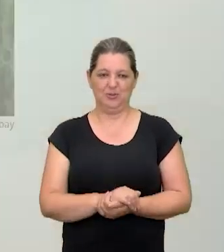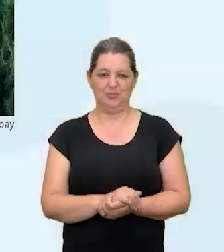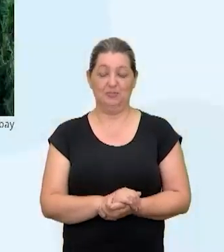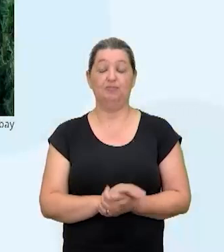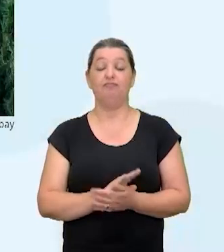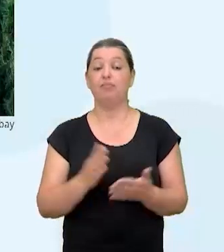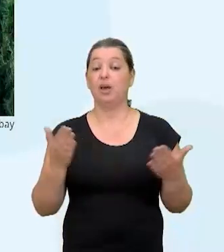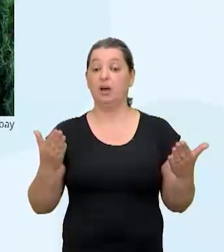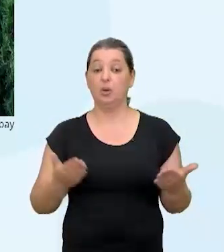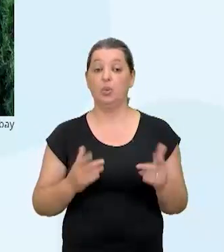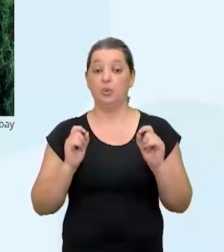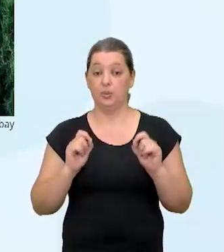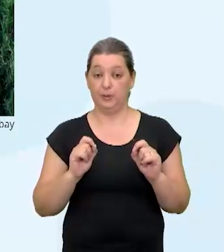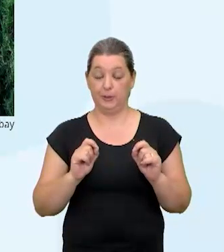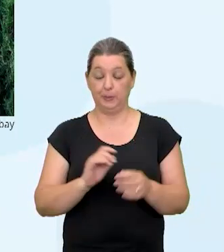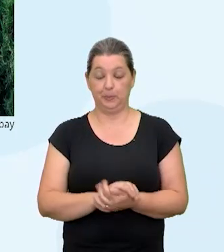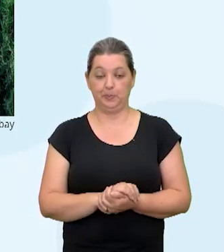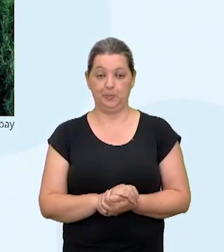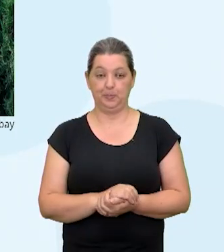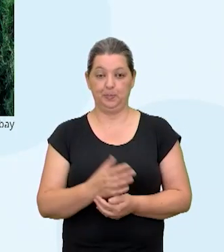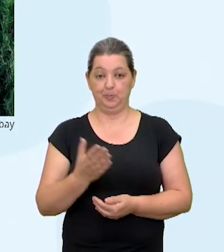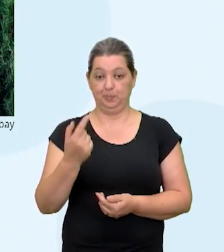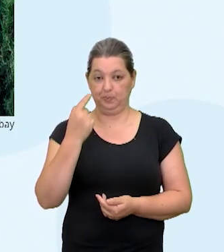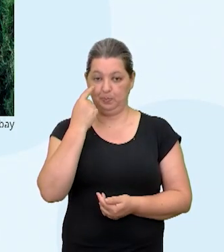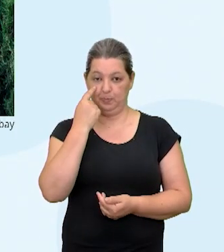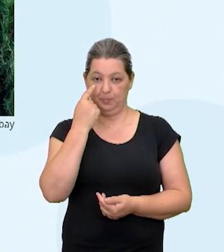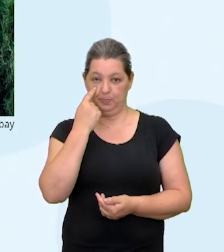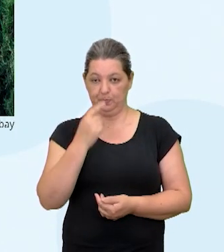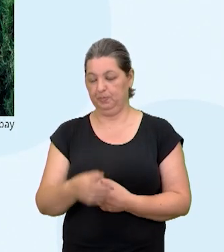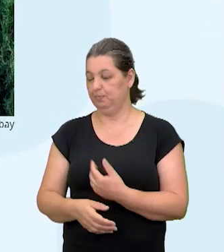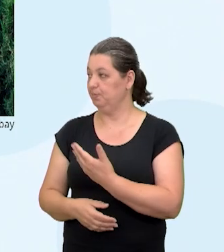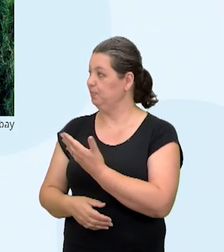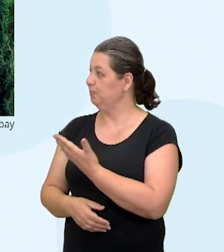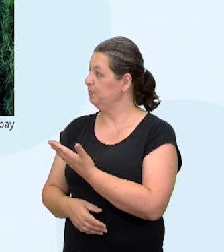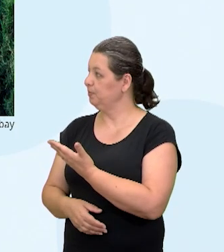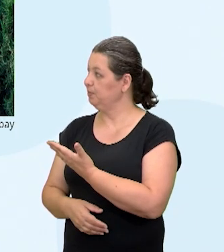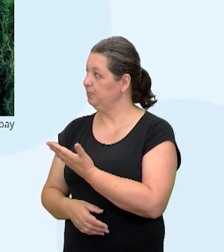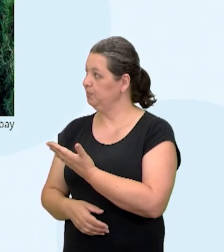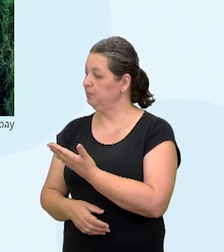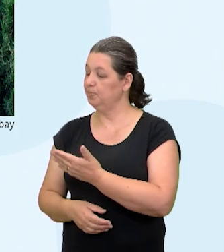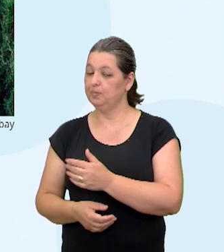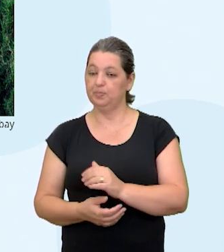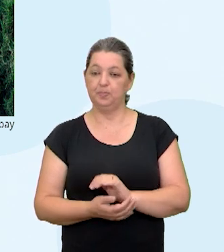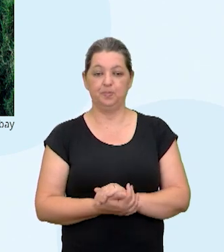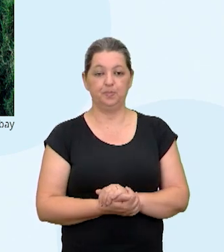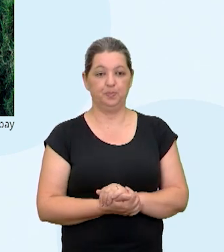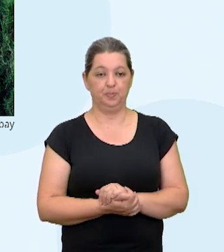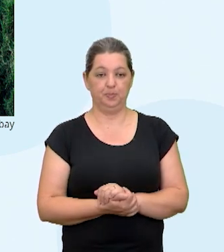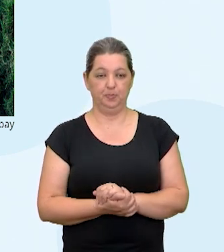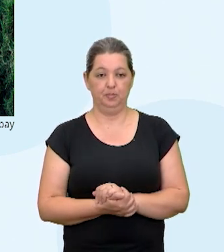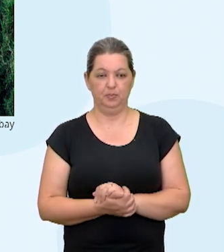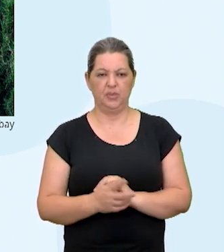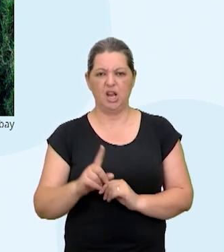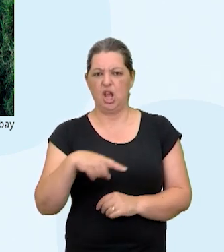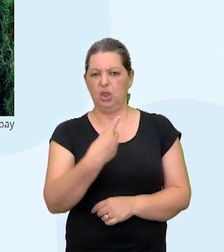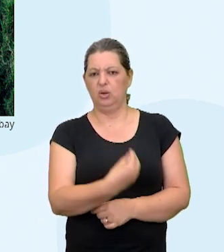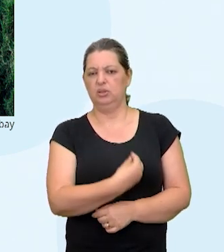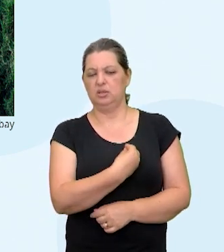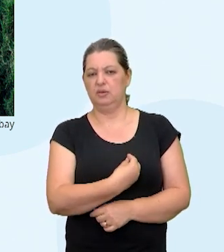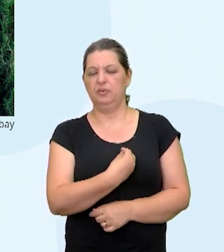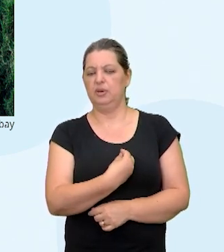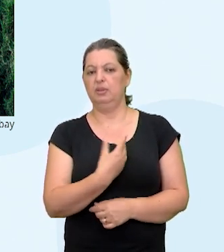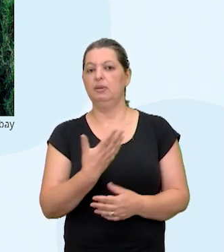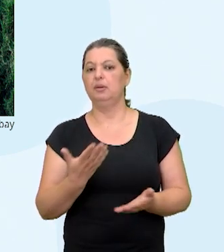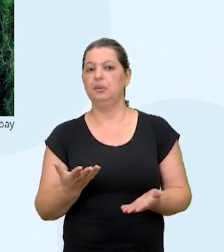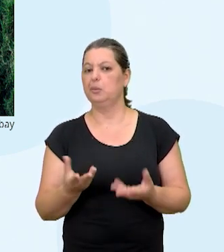ter em conta o seguinte. Vamos lá. Pensa assim que a nossa vida é feita